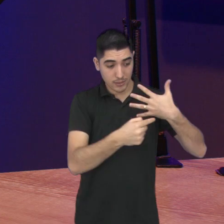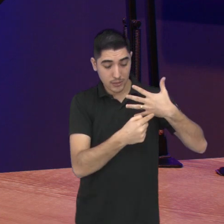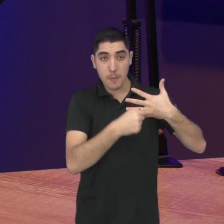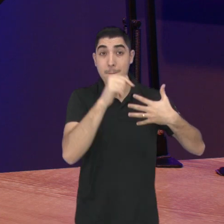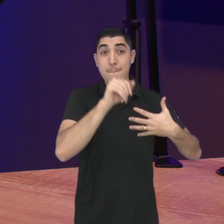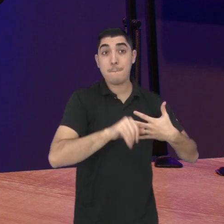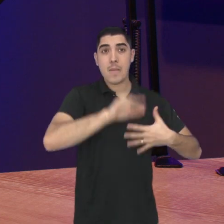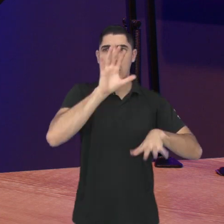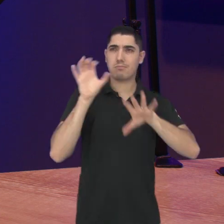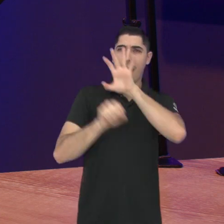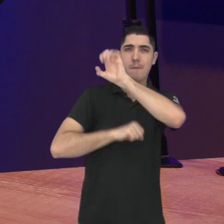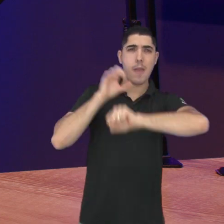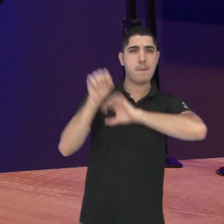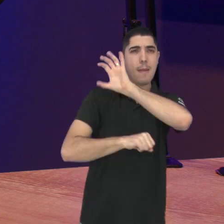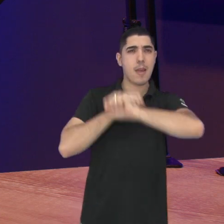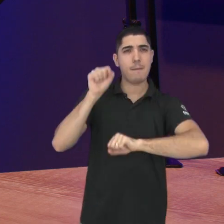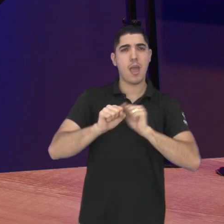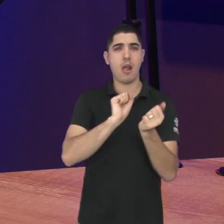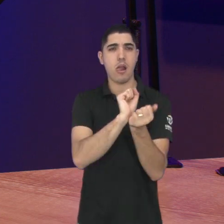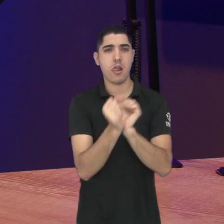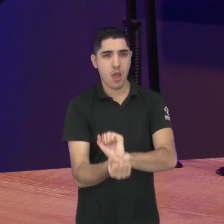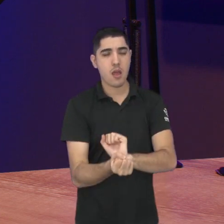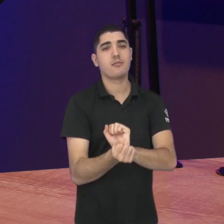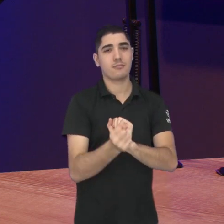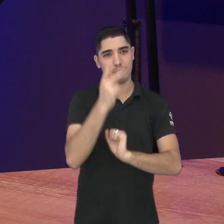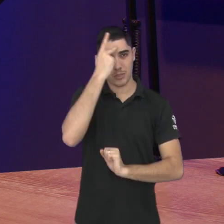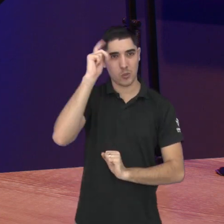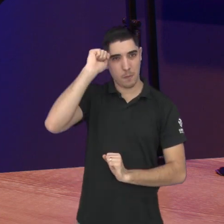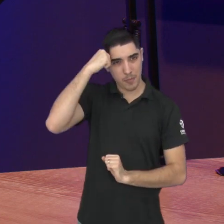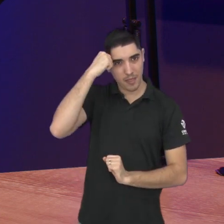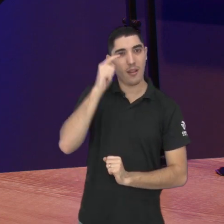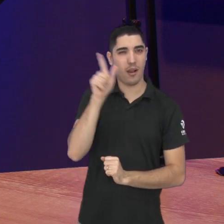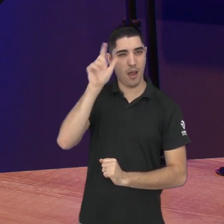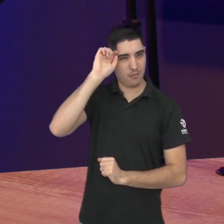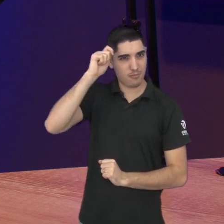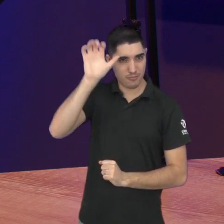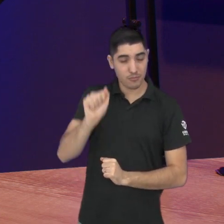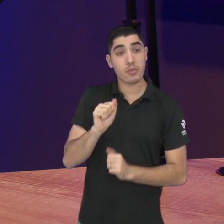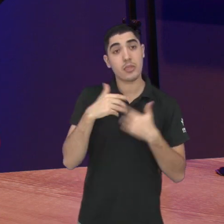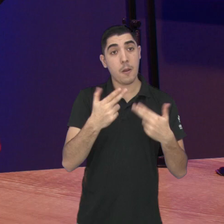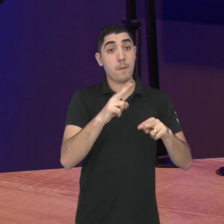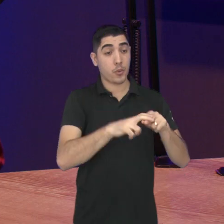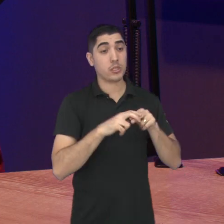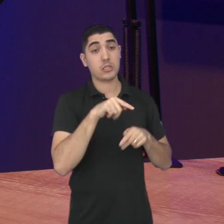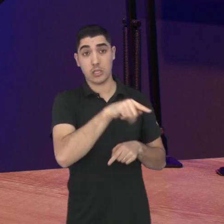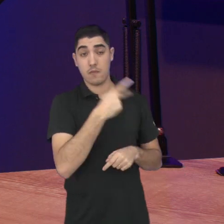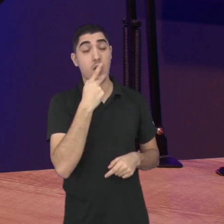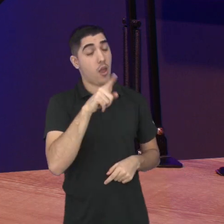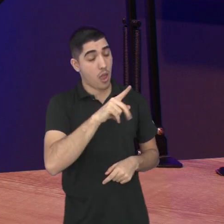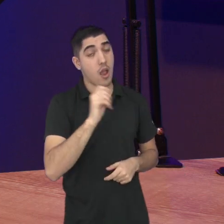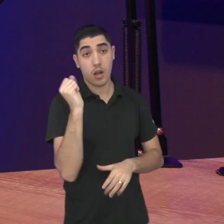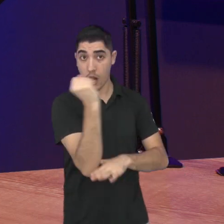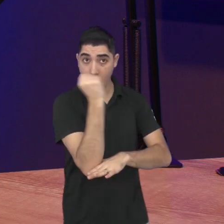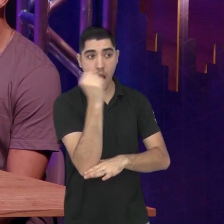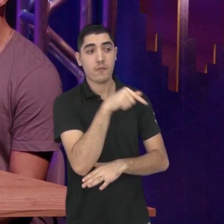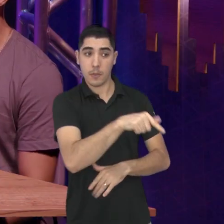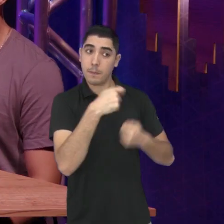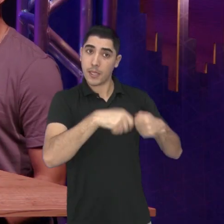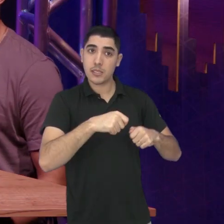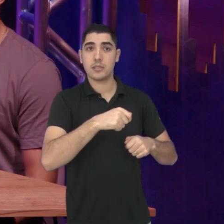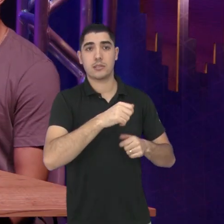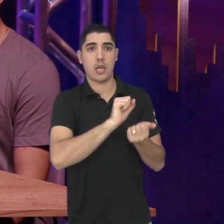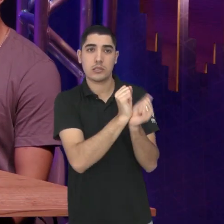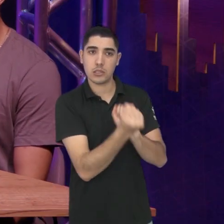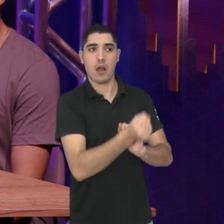ter evoluído nesse sentido de abolir completamente o trabalho escravo é muito grave. E tem essa questão também,